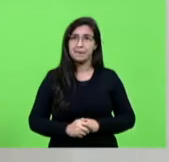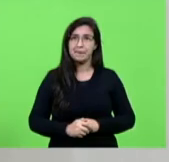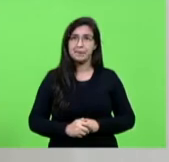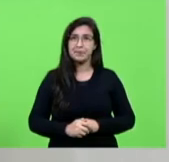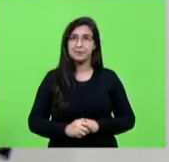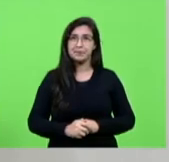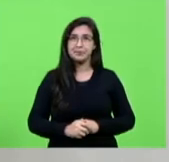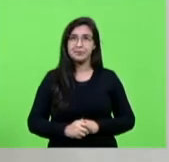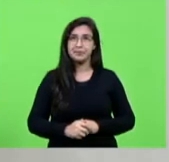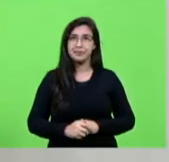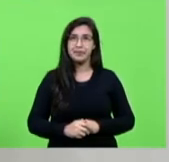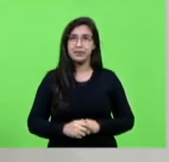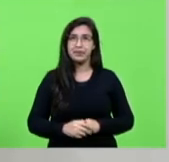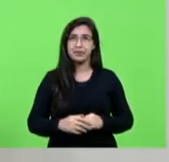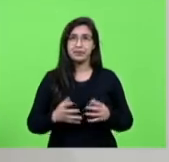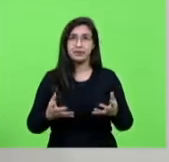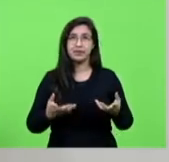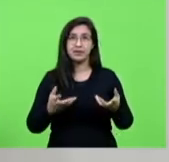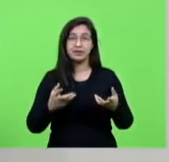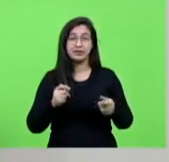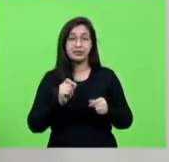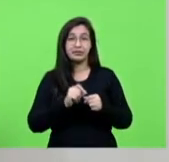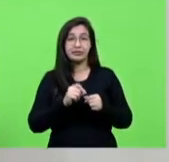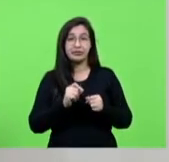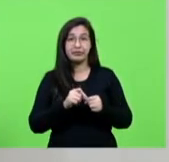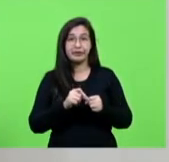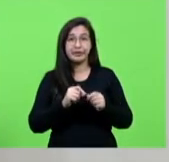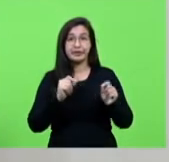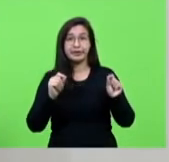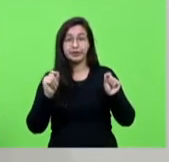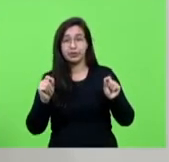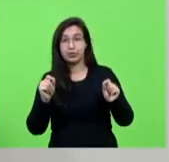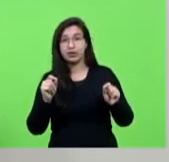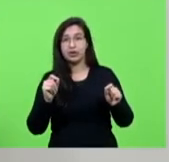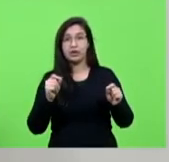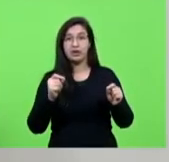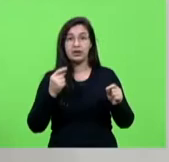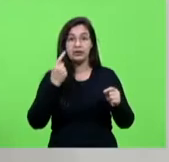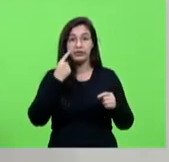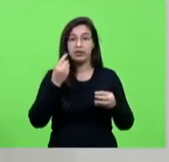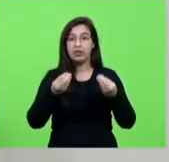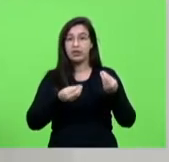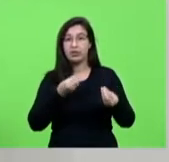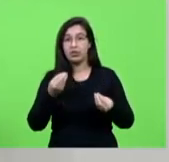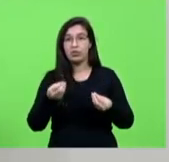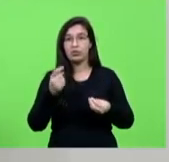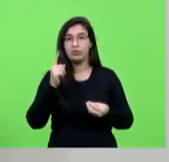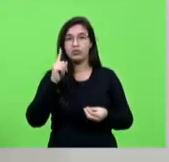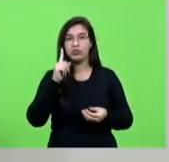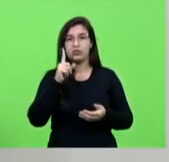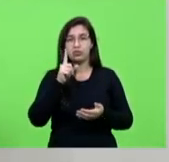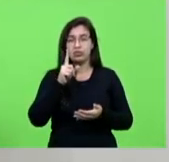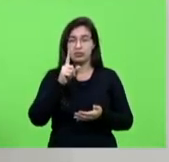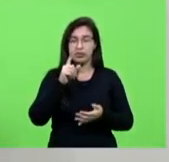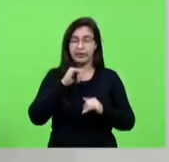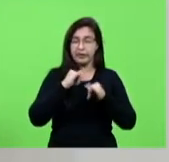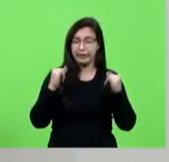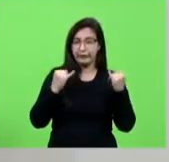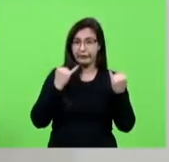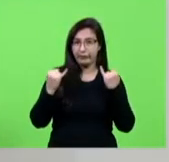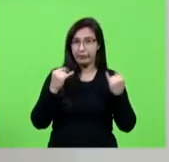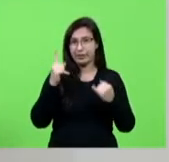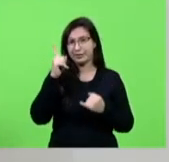se comoverem com isso aí, tentarem fazer alguma coisa? Tão difícil conseguir informações. Mas fica aqui a minha